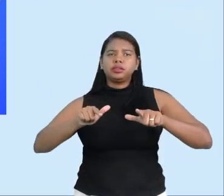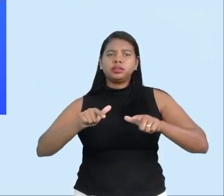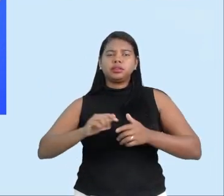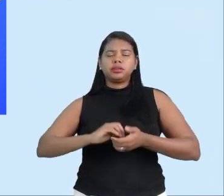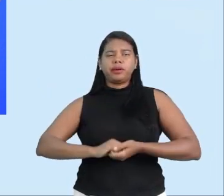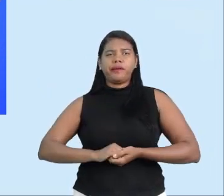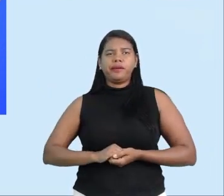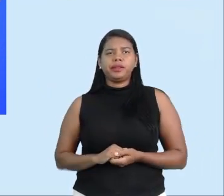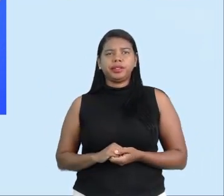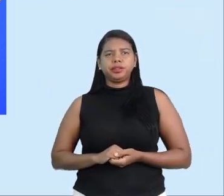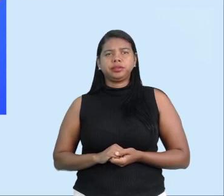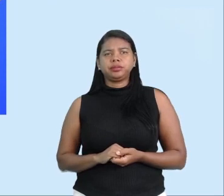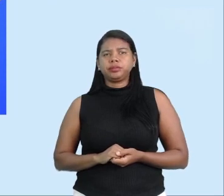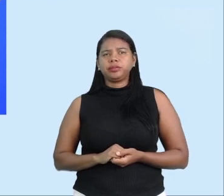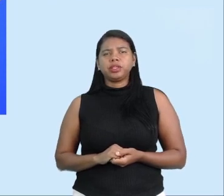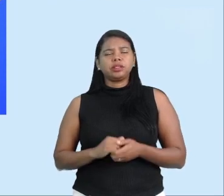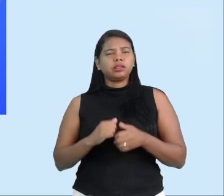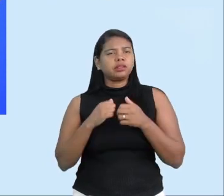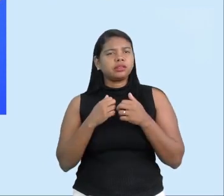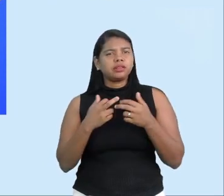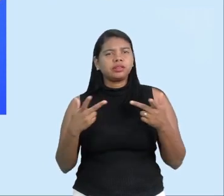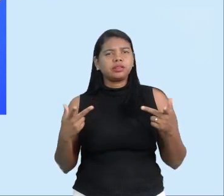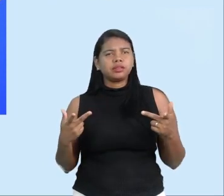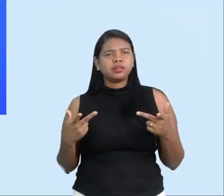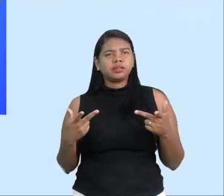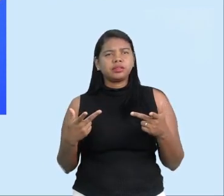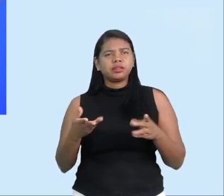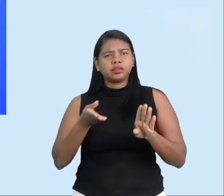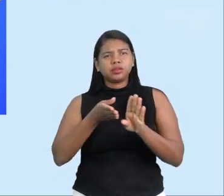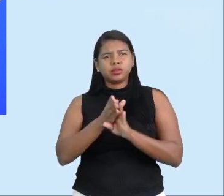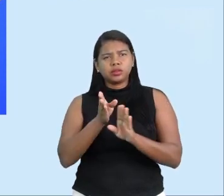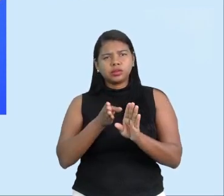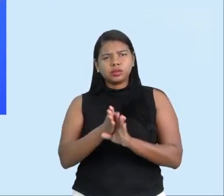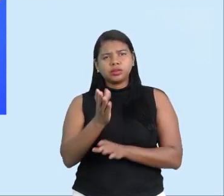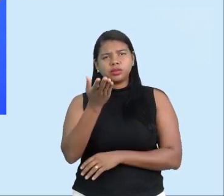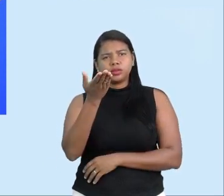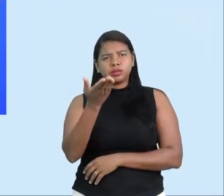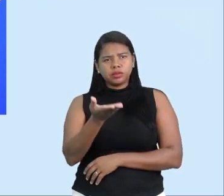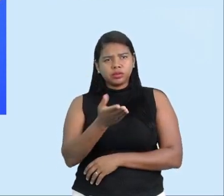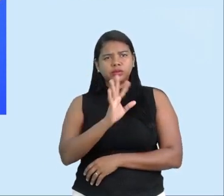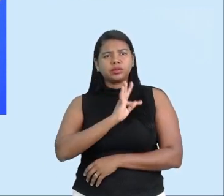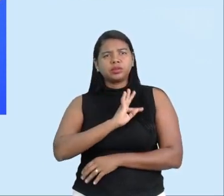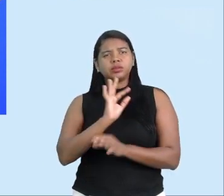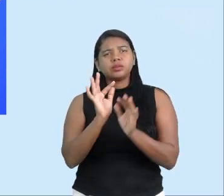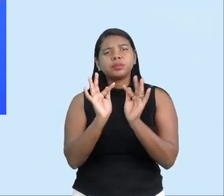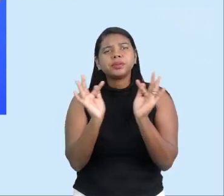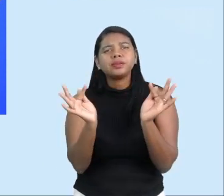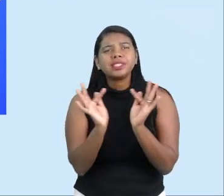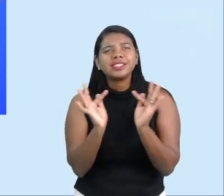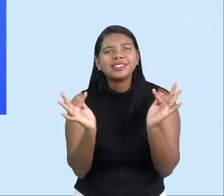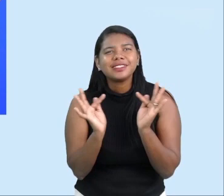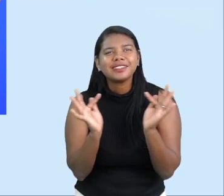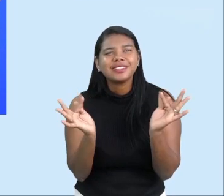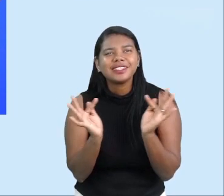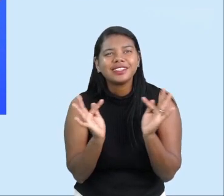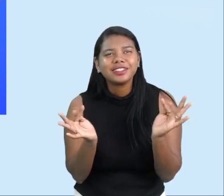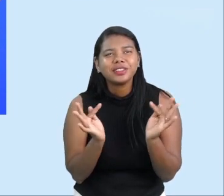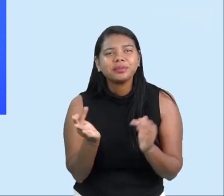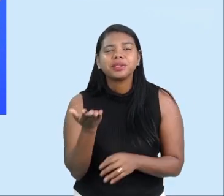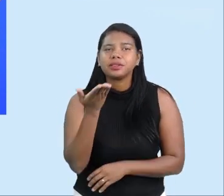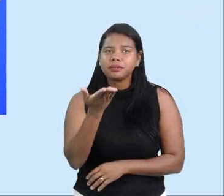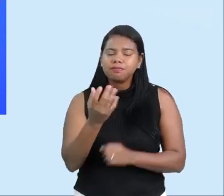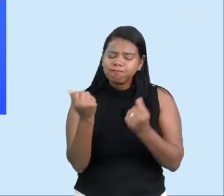usar máscara, mas um conselho que eu dou para você, cursista, use as técnicas simples nesse primeiro momento para que você possa desenvolver